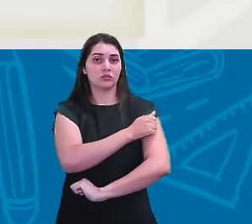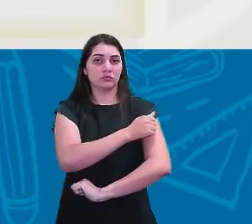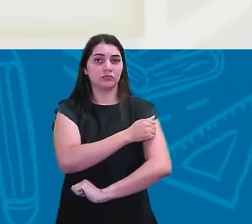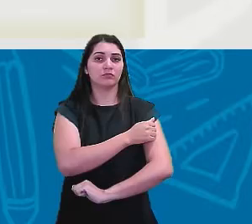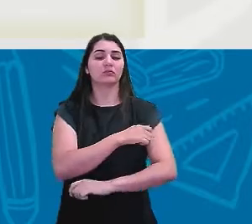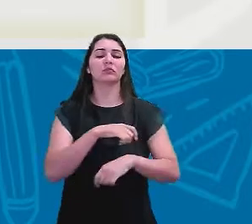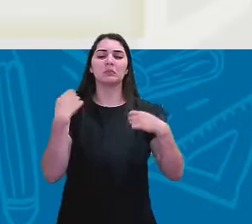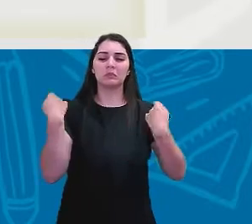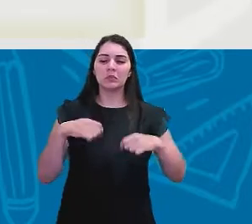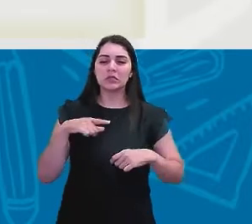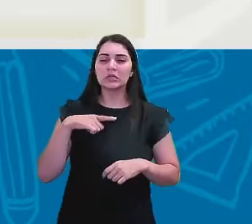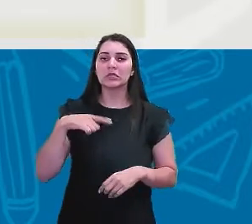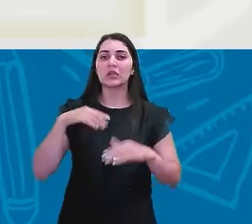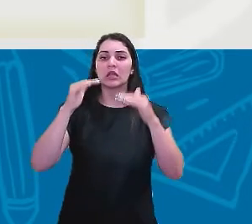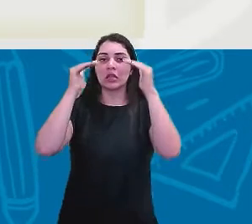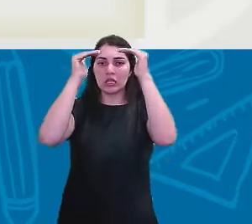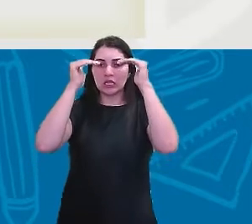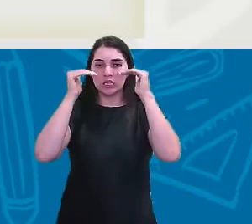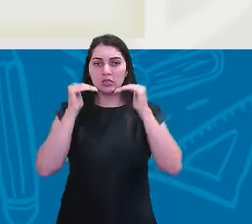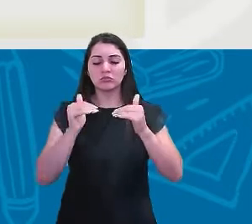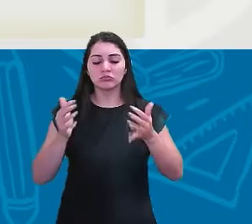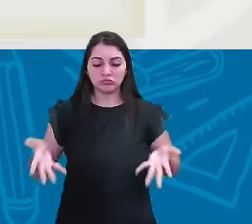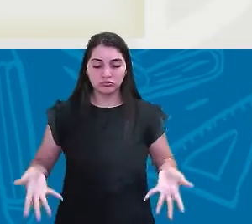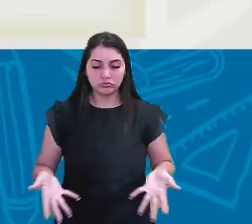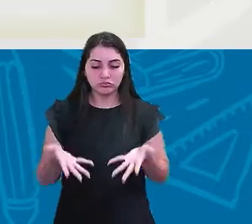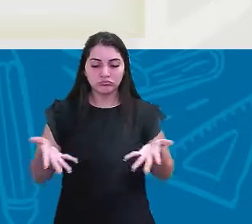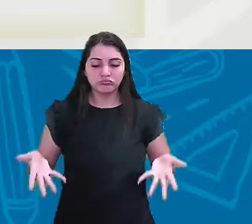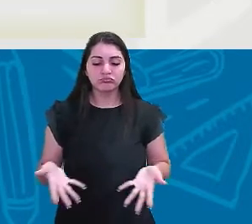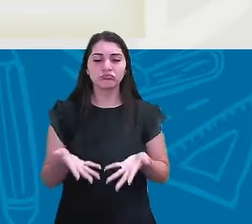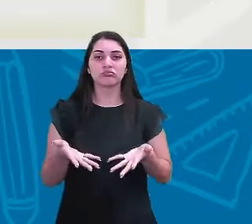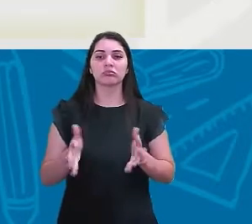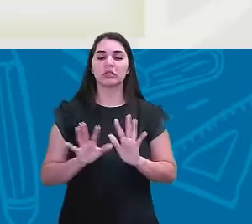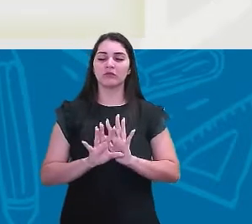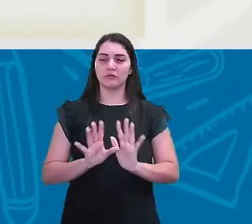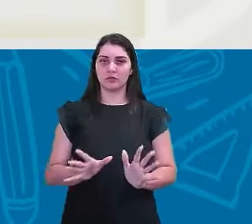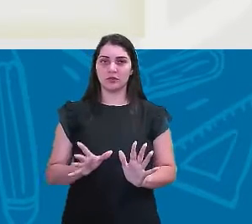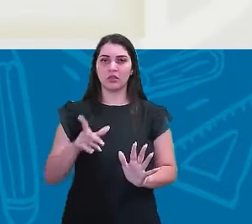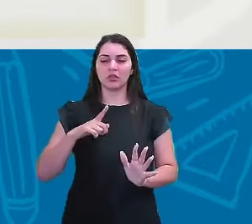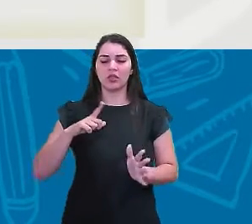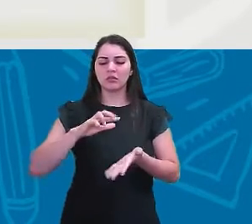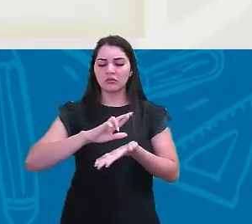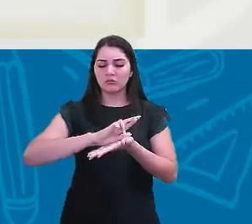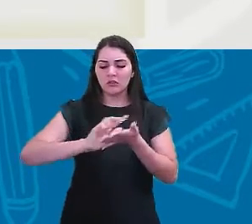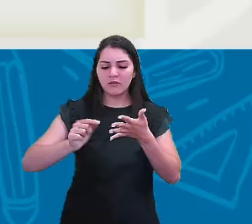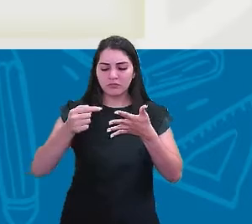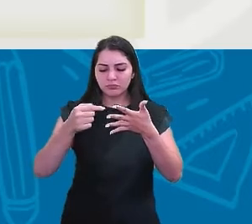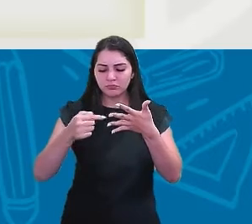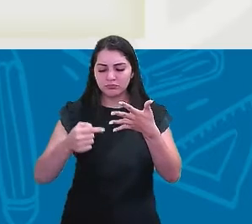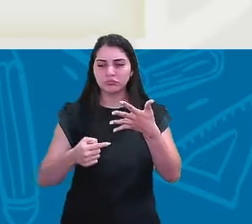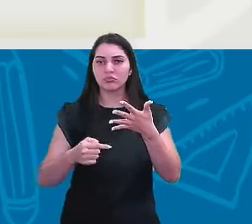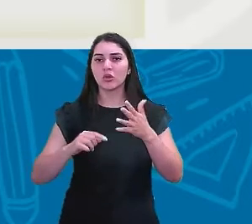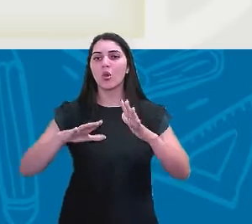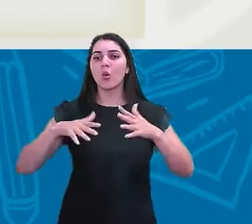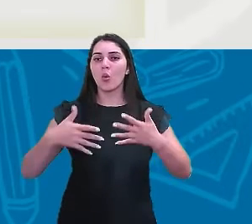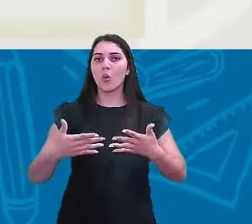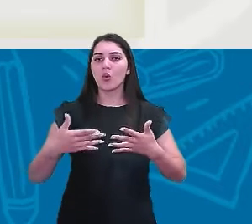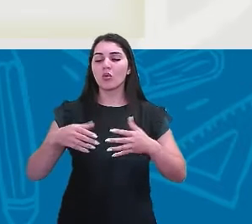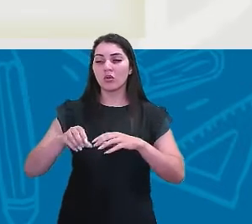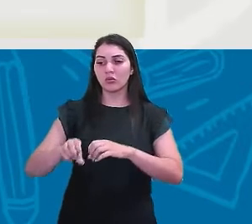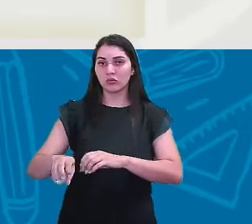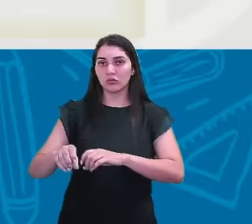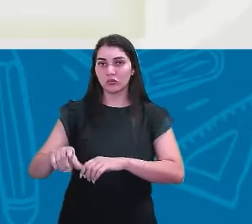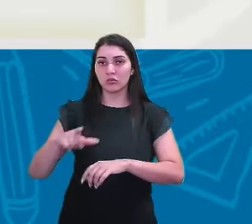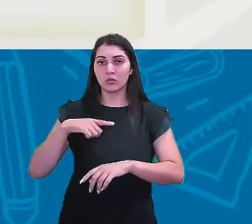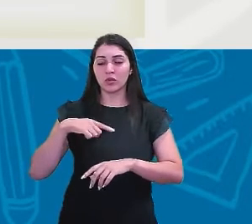com respeito. O aluno ele tem que ser estimulado. Enfim, existem várias questões onde, enquanto educação, para